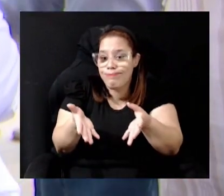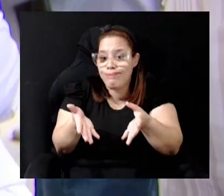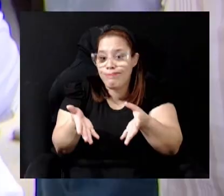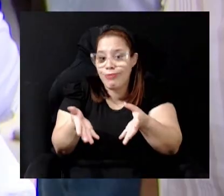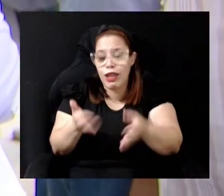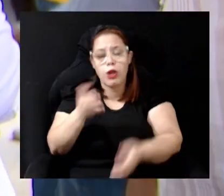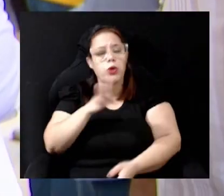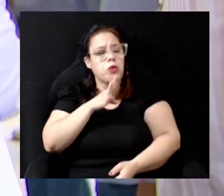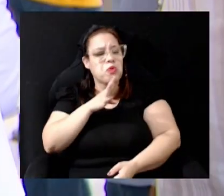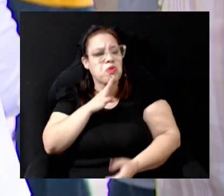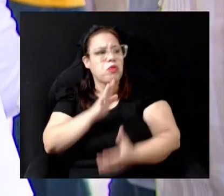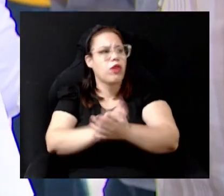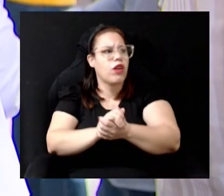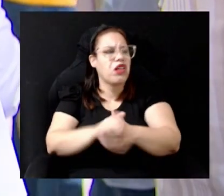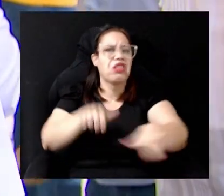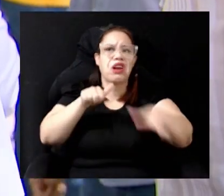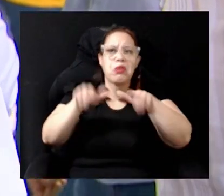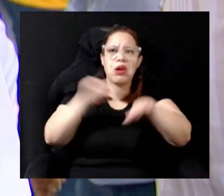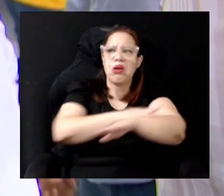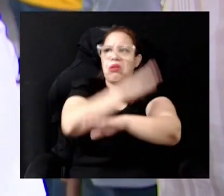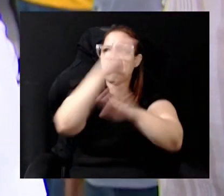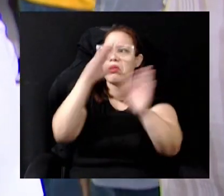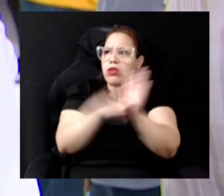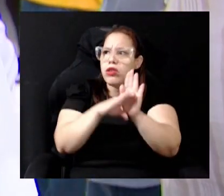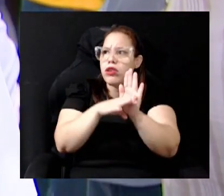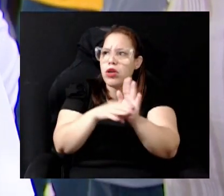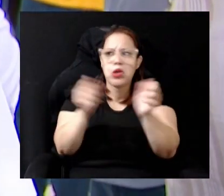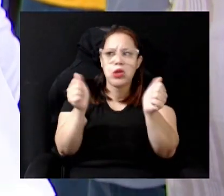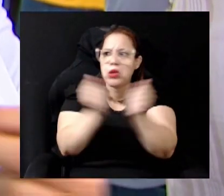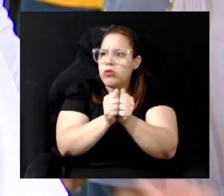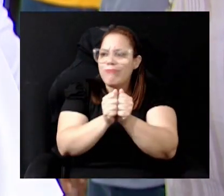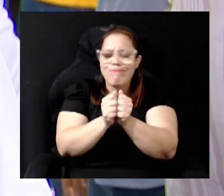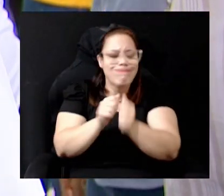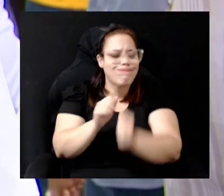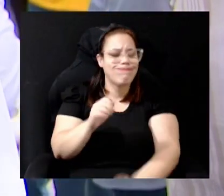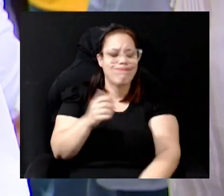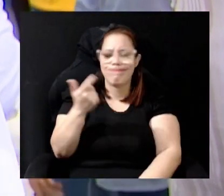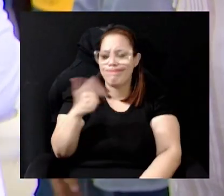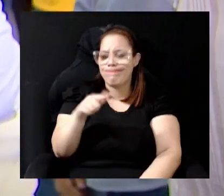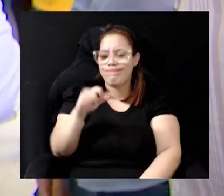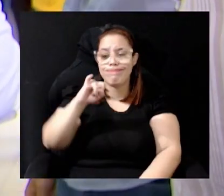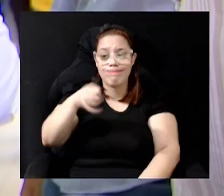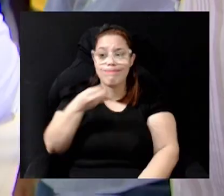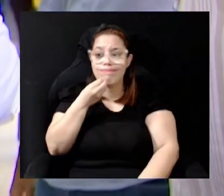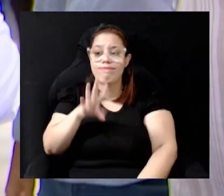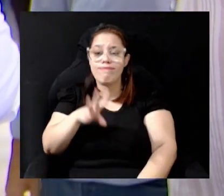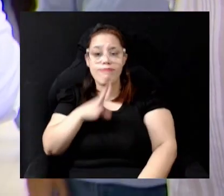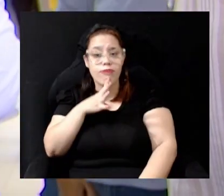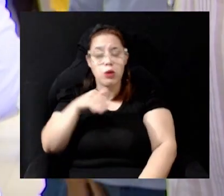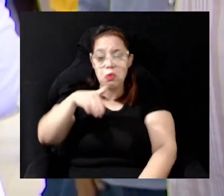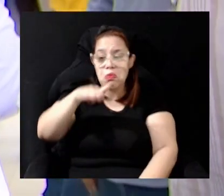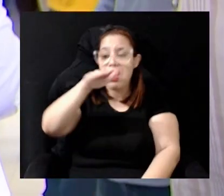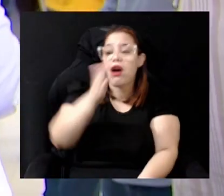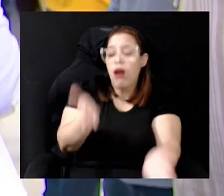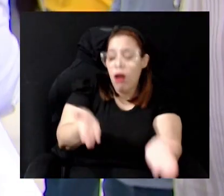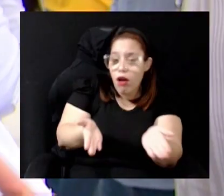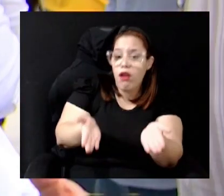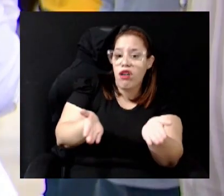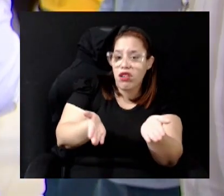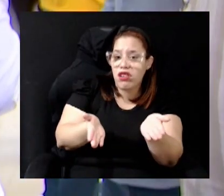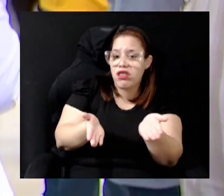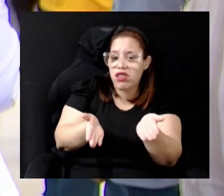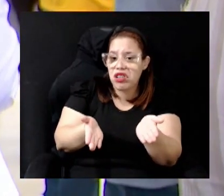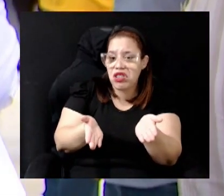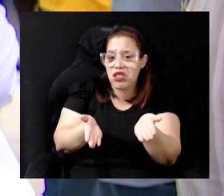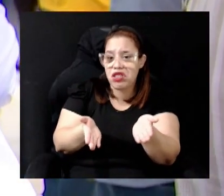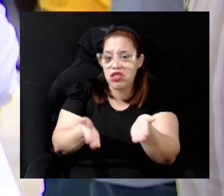gente trabalha o dia inteiro junto e não tem oportunidade de conversar, conhecer um pouco mais. Isso ajuda no